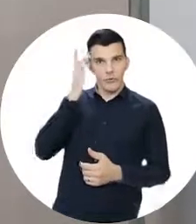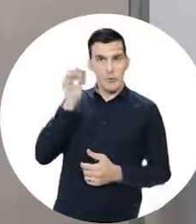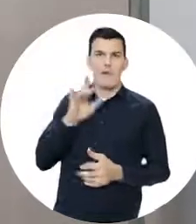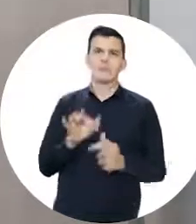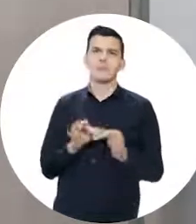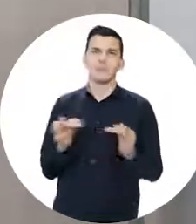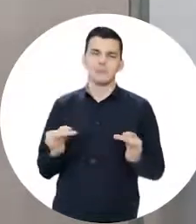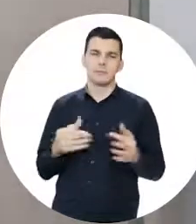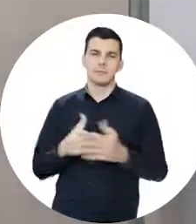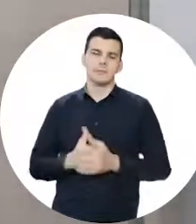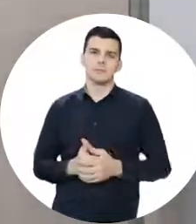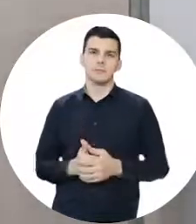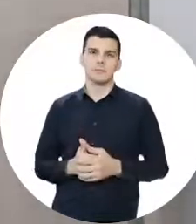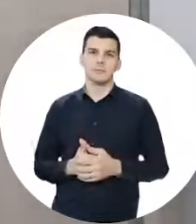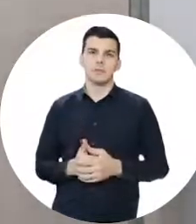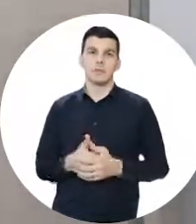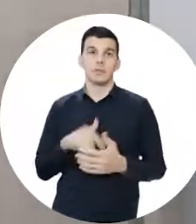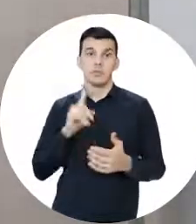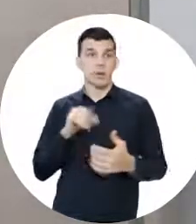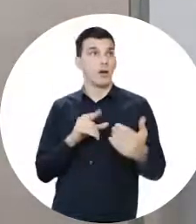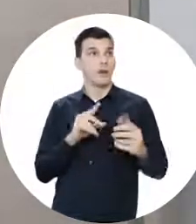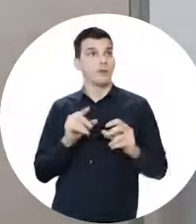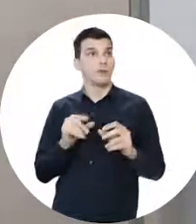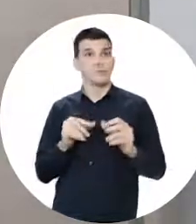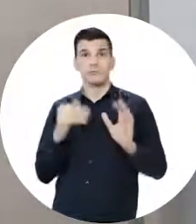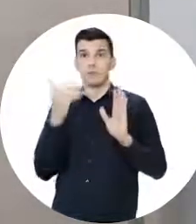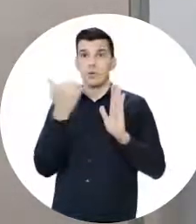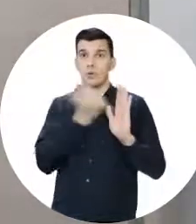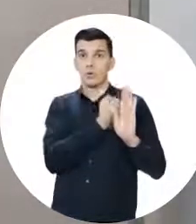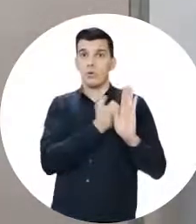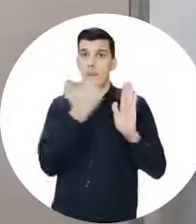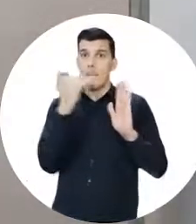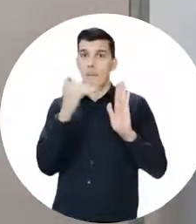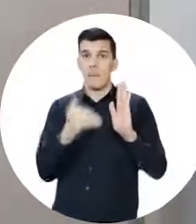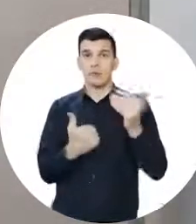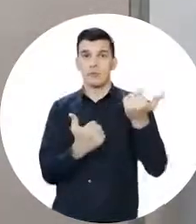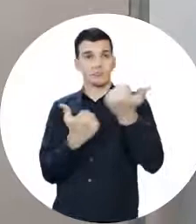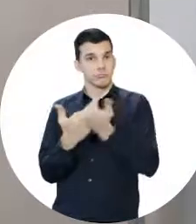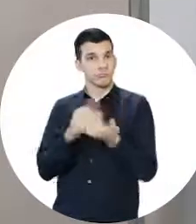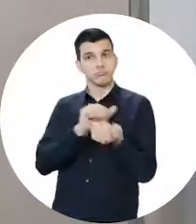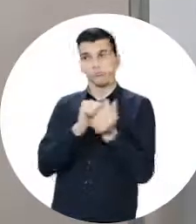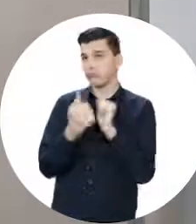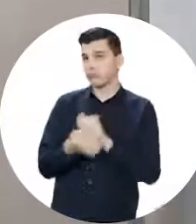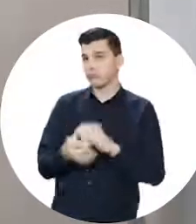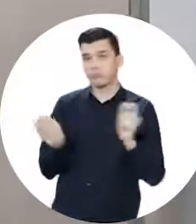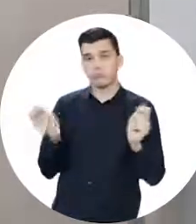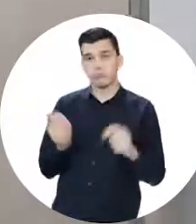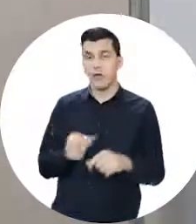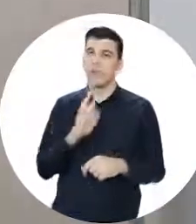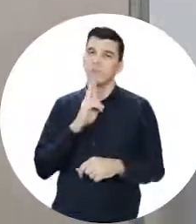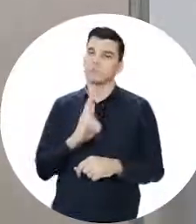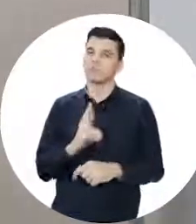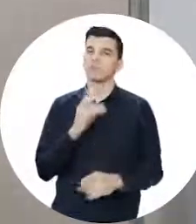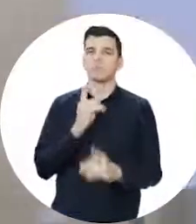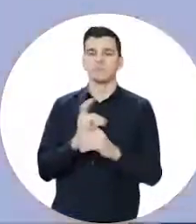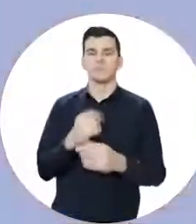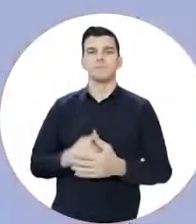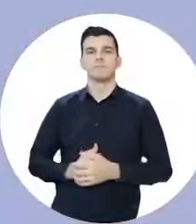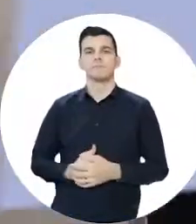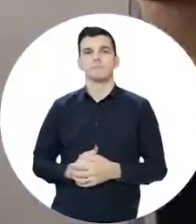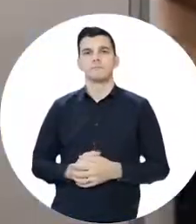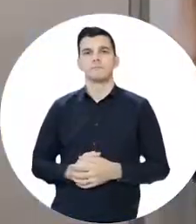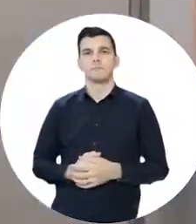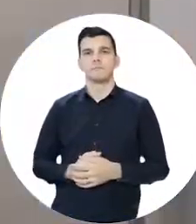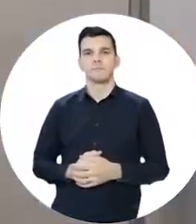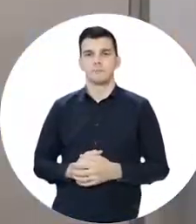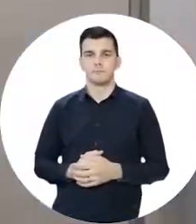mais simples. É só você pegar os valores, organizar os valores, transformar as unidades necessárias para você jogar na fórmula.